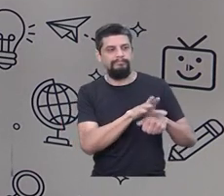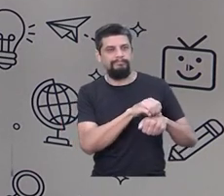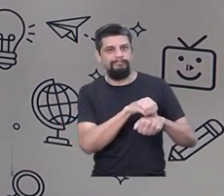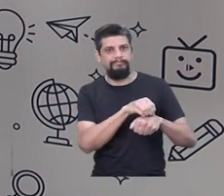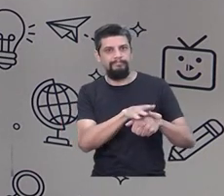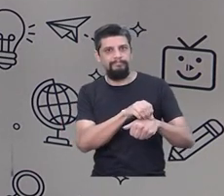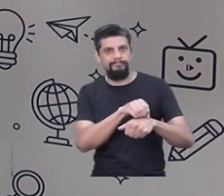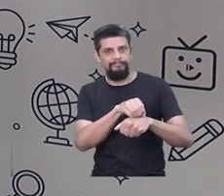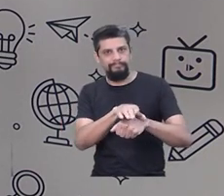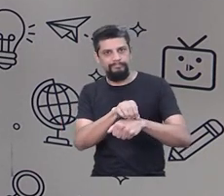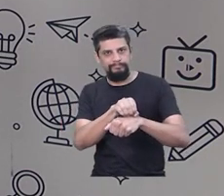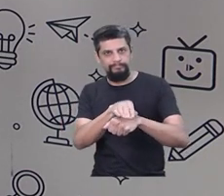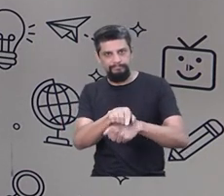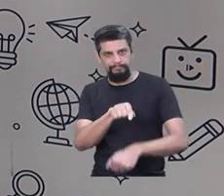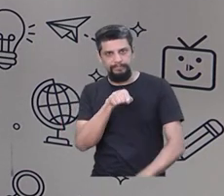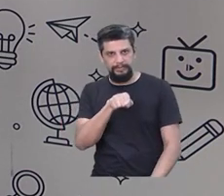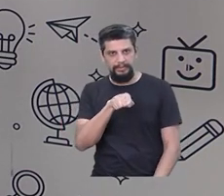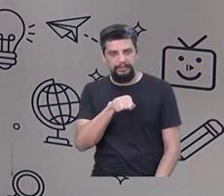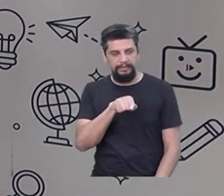só.